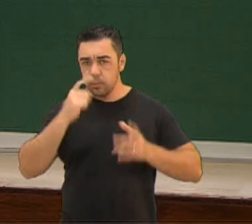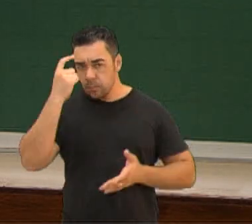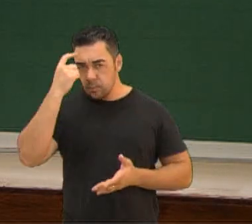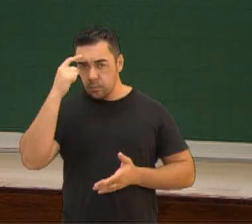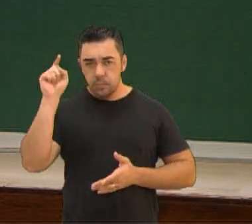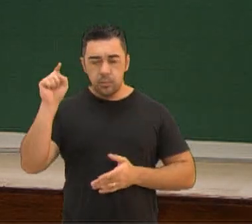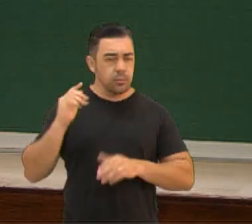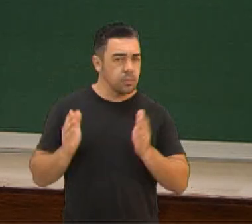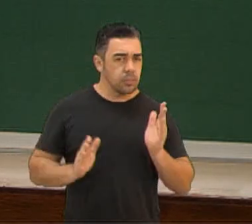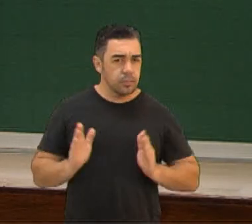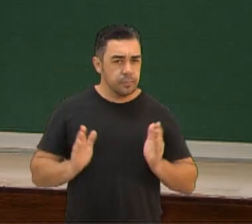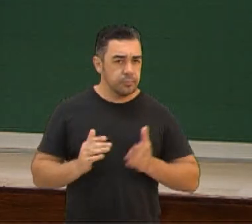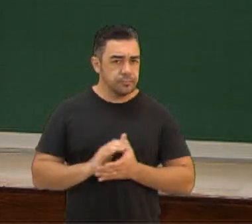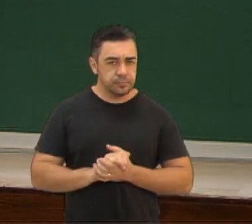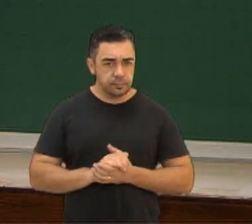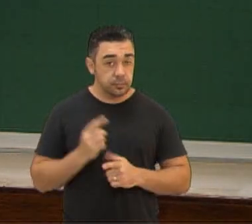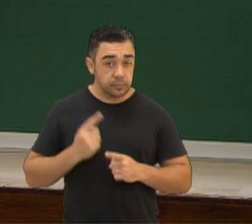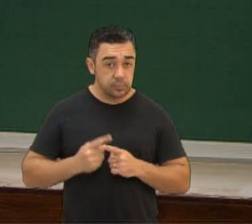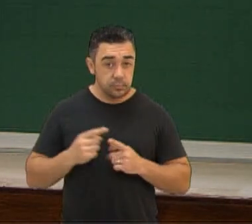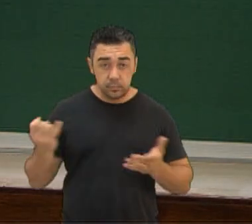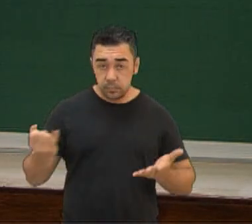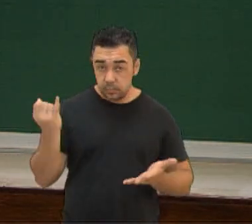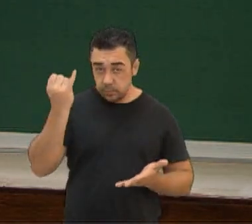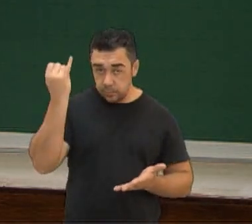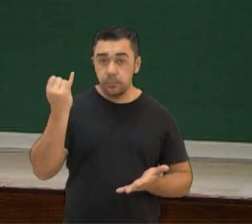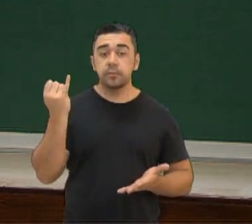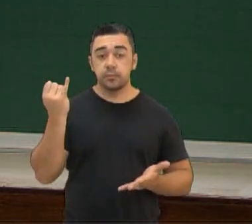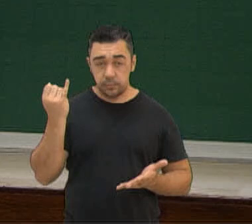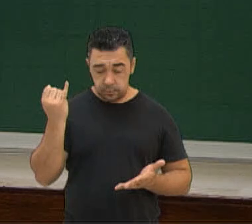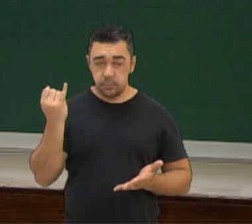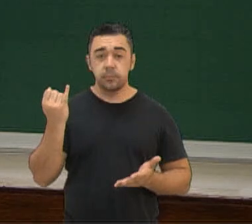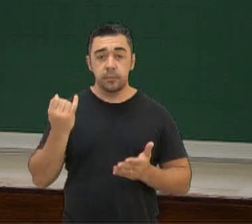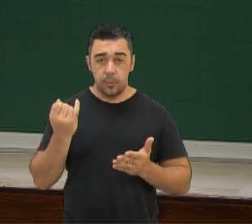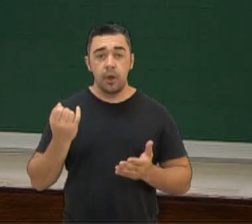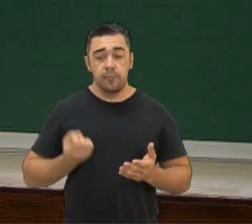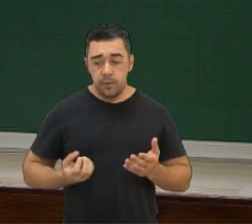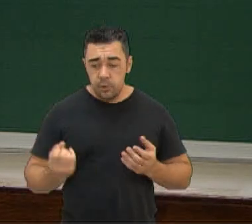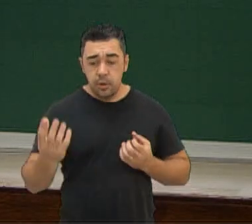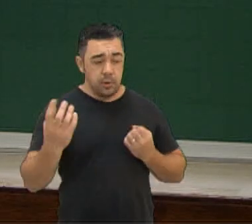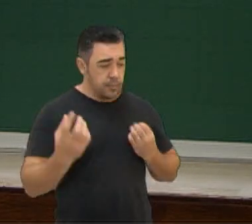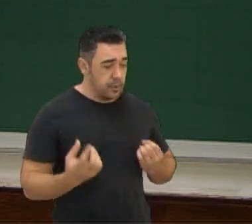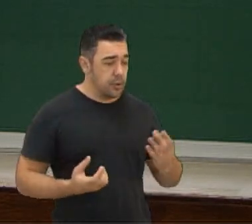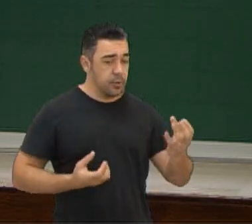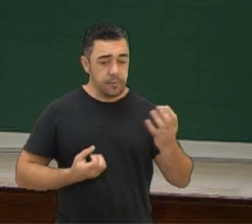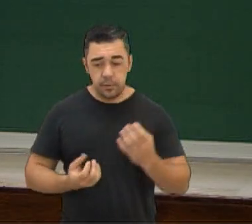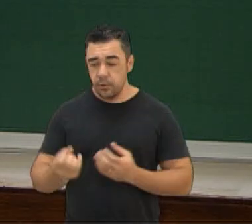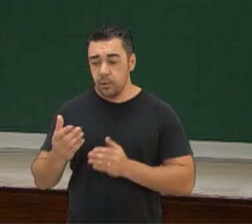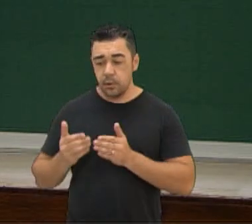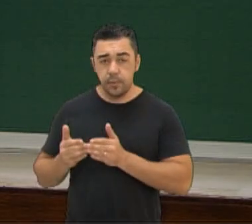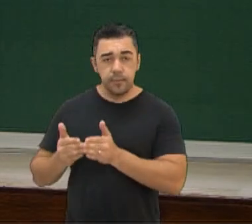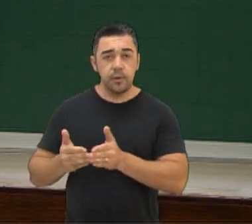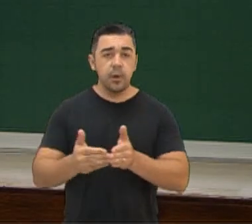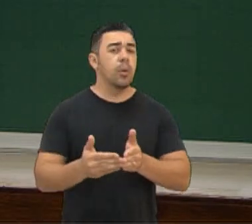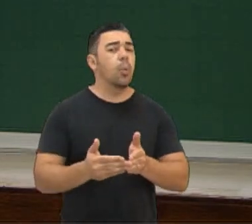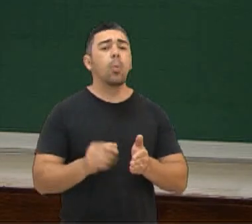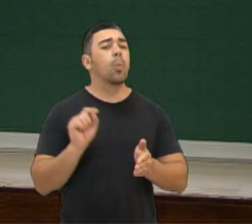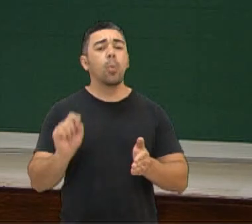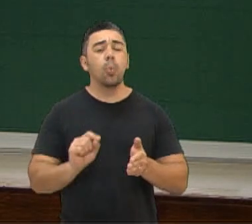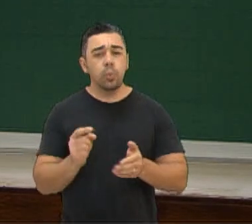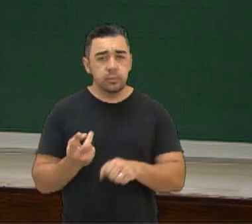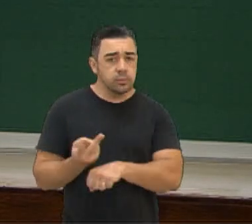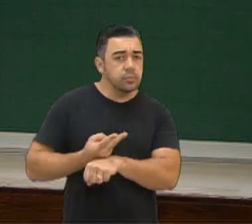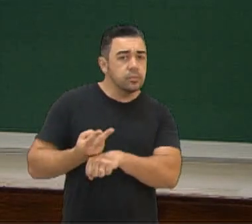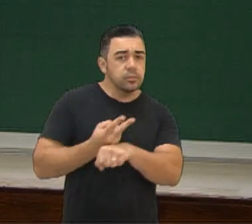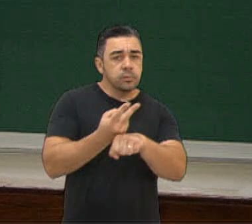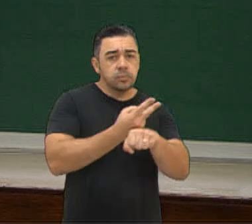naquele momento, por que era importante para eles fazerem essas viagens, o que eles estavam buscando. Então a